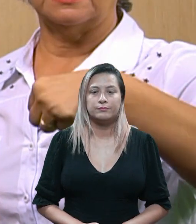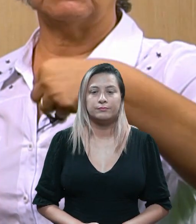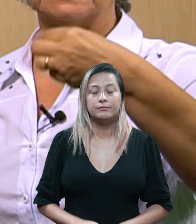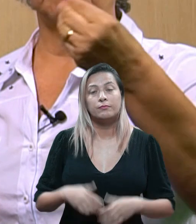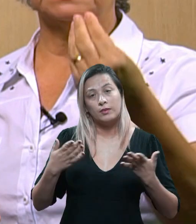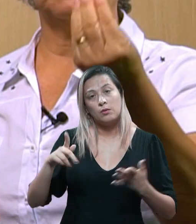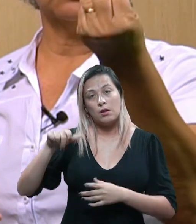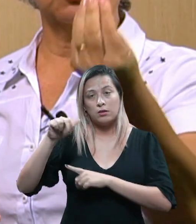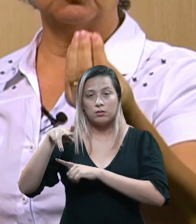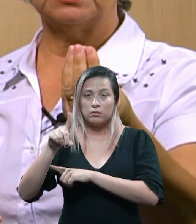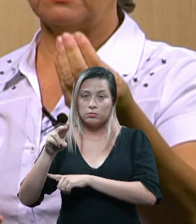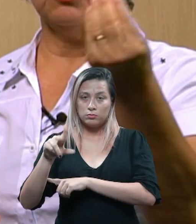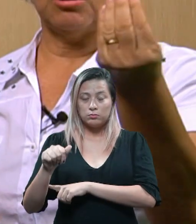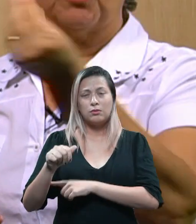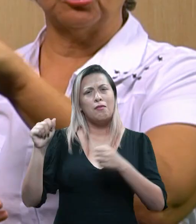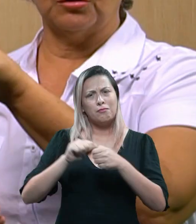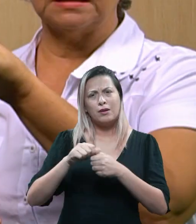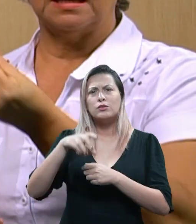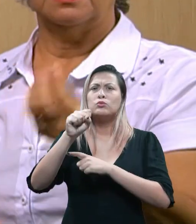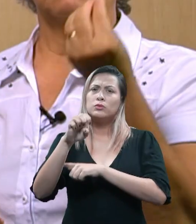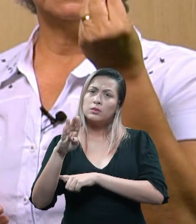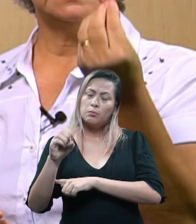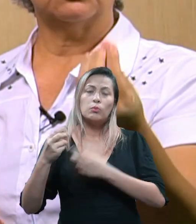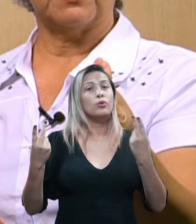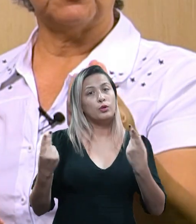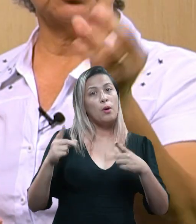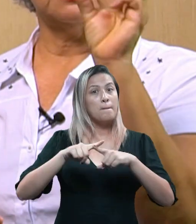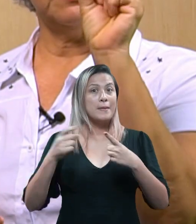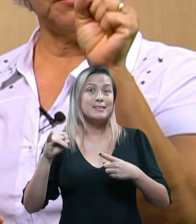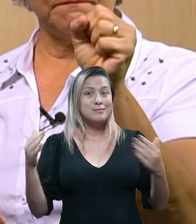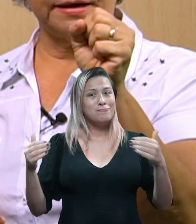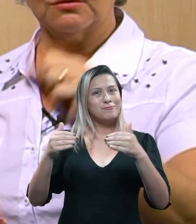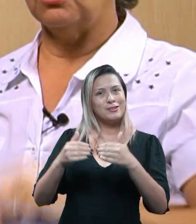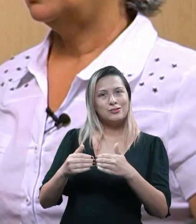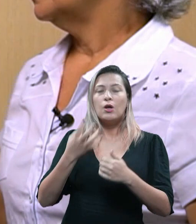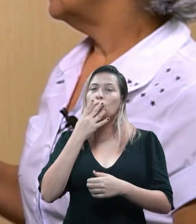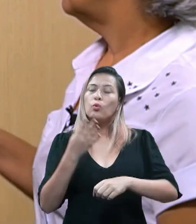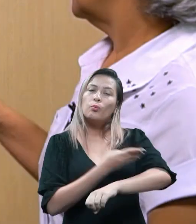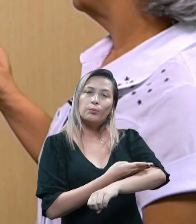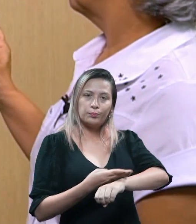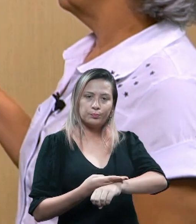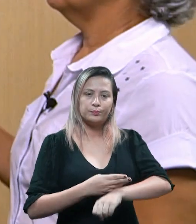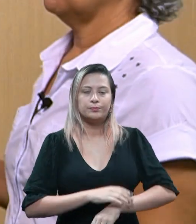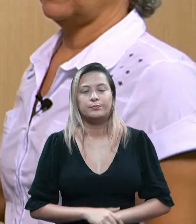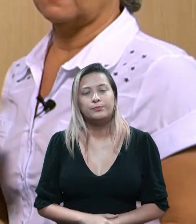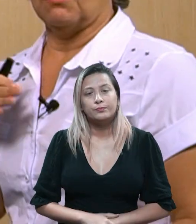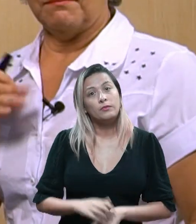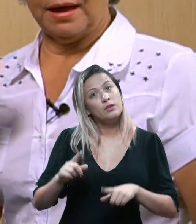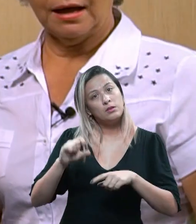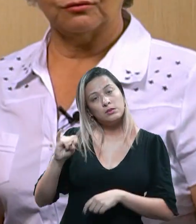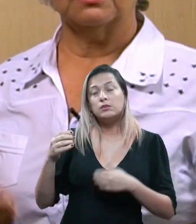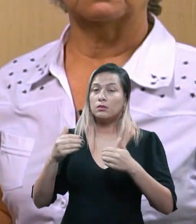a glândula sebácea produz um sebo igual para os dois, mas se ele estiver fechado, vai ficar branco. E se ele for um